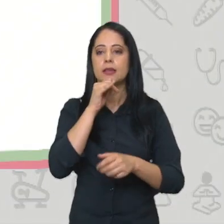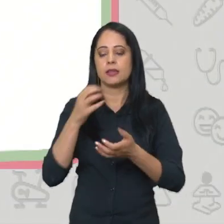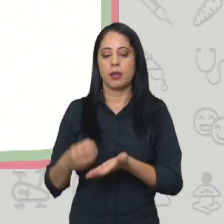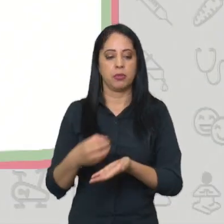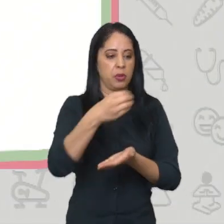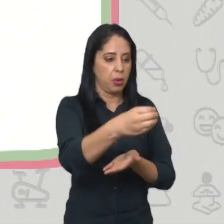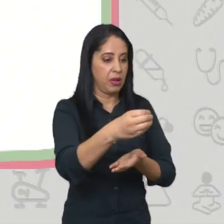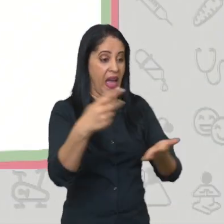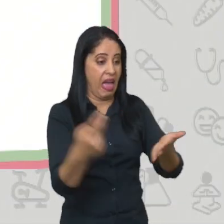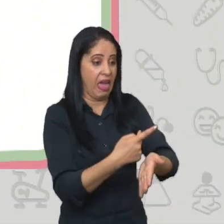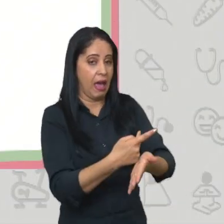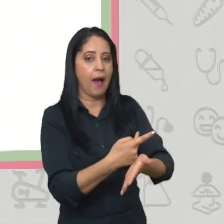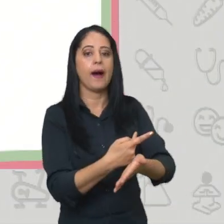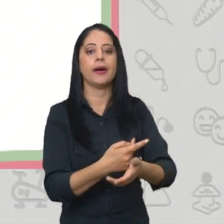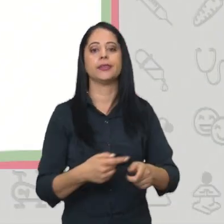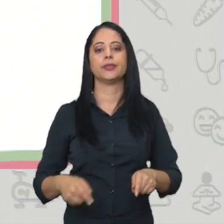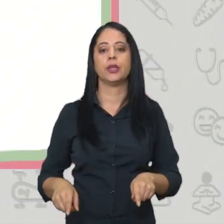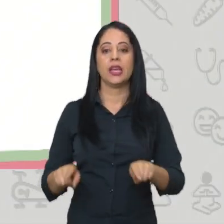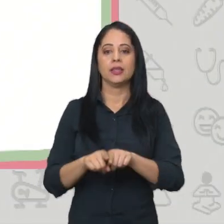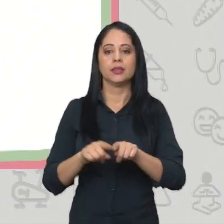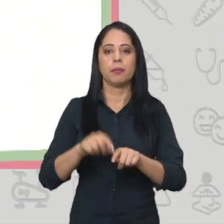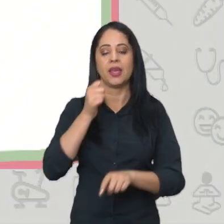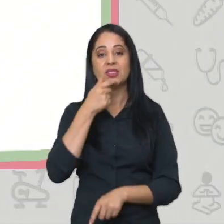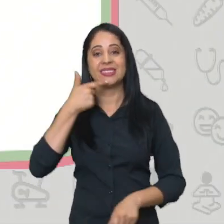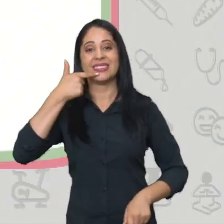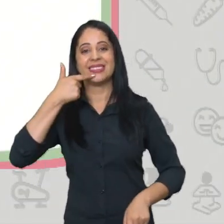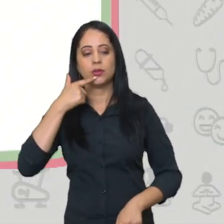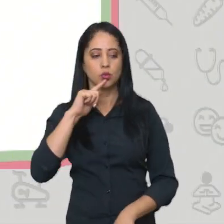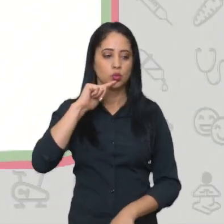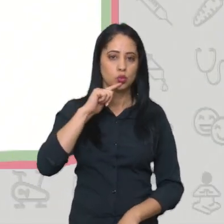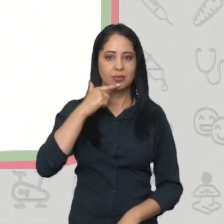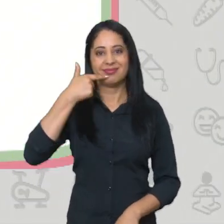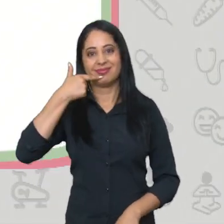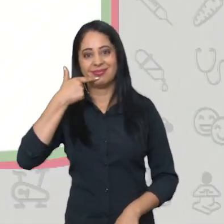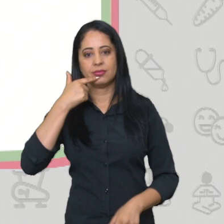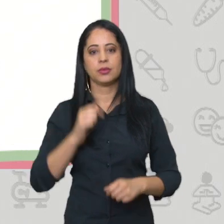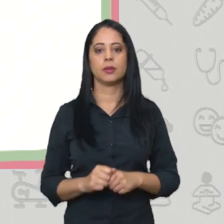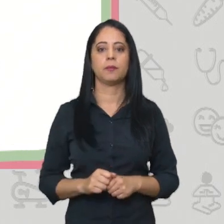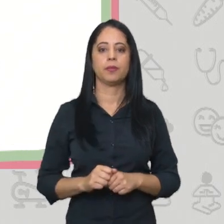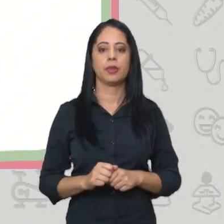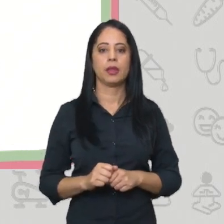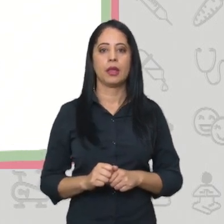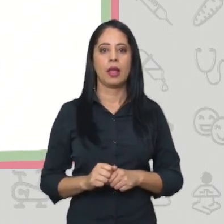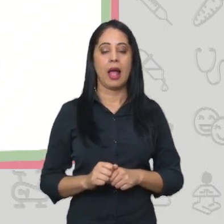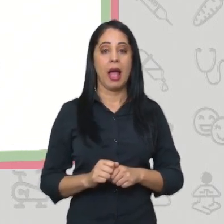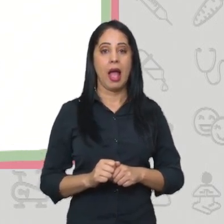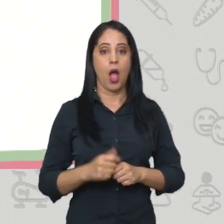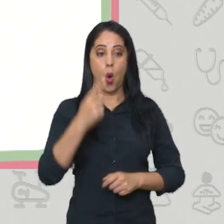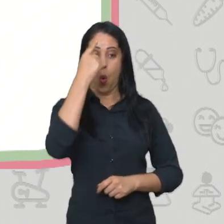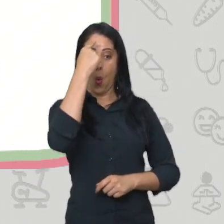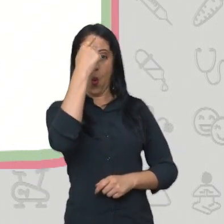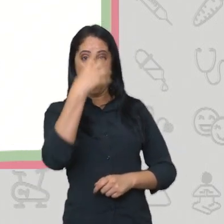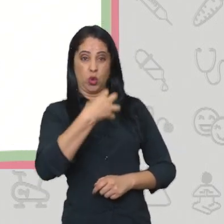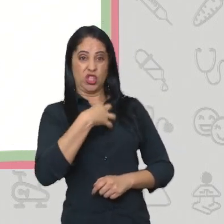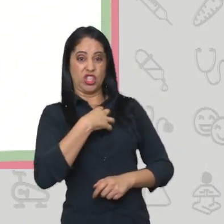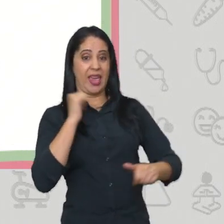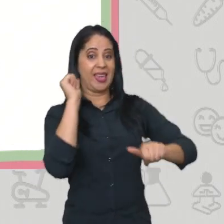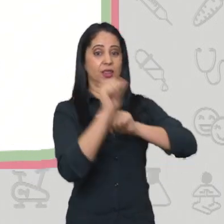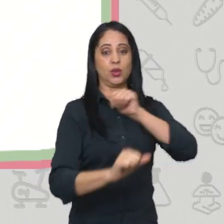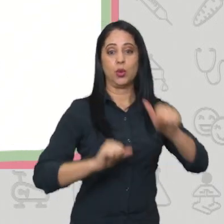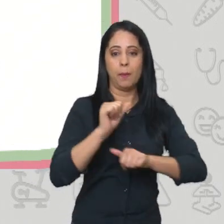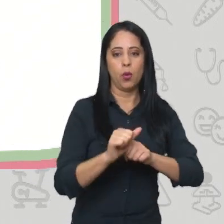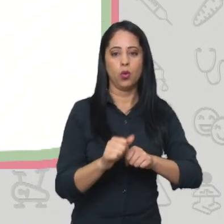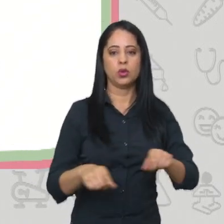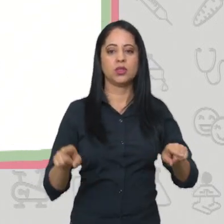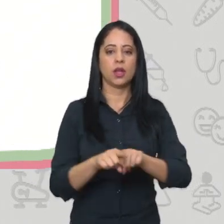com frequência, alterações frequentes do humor e do comportamento, mudanças na personalidade e